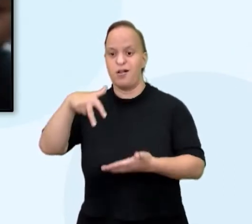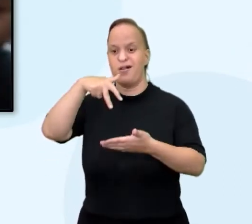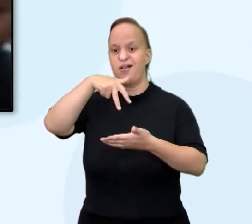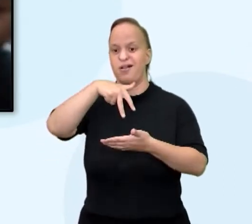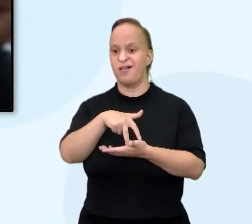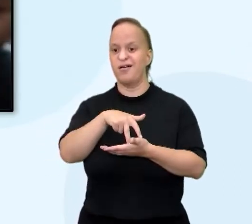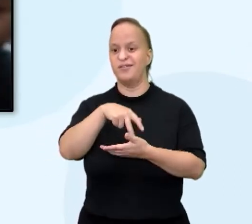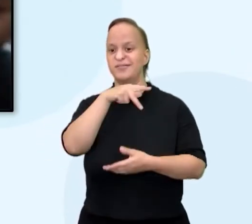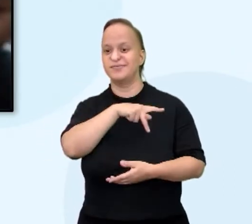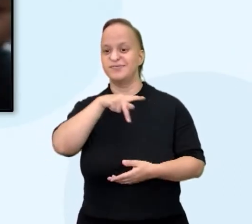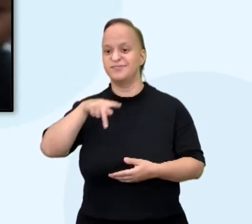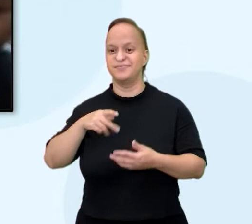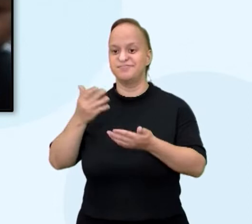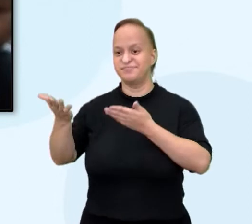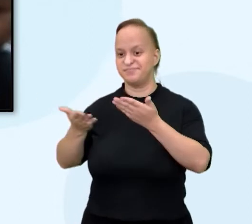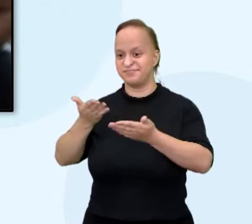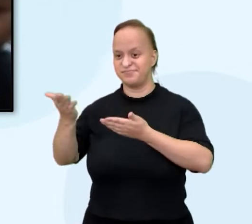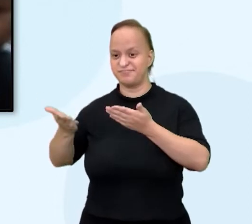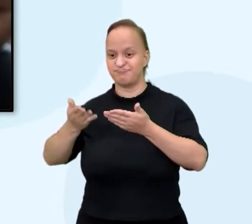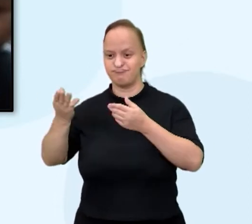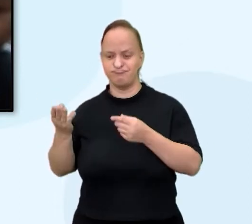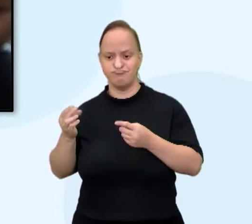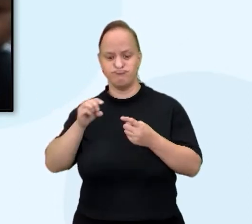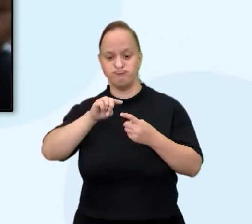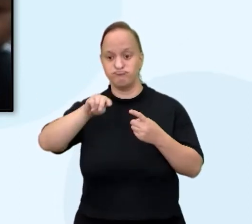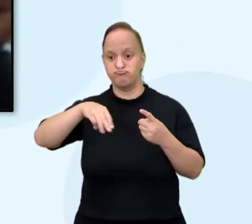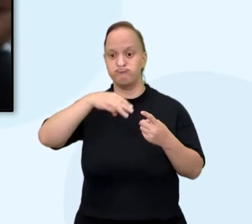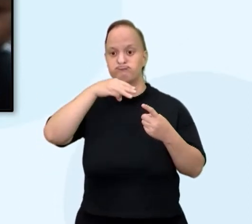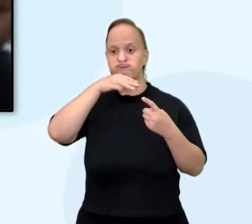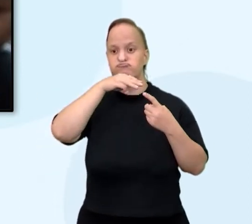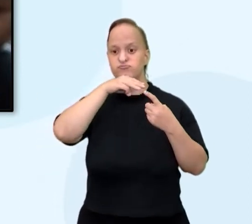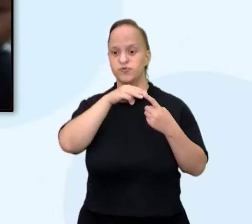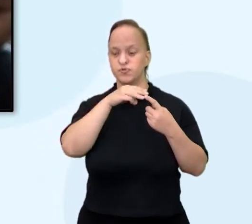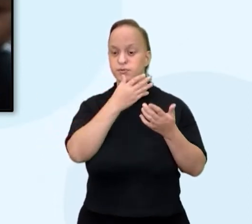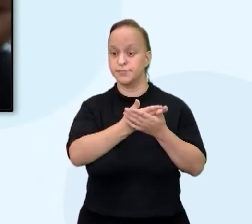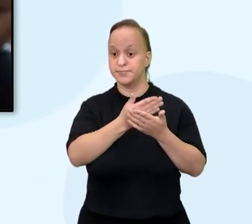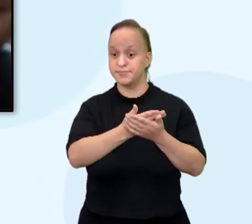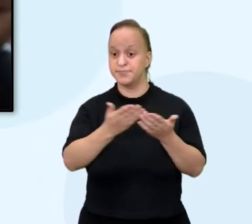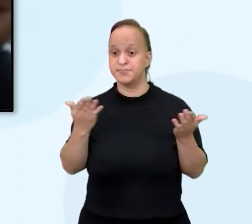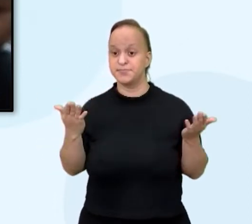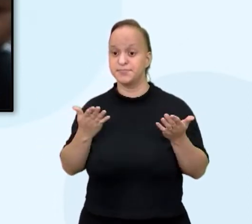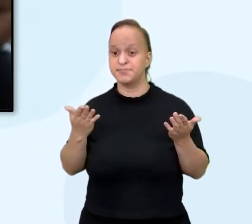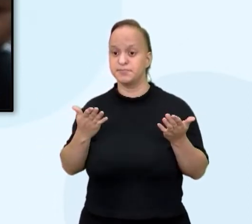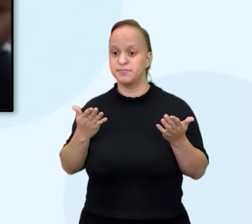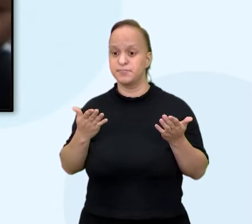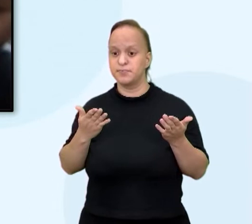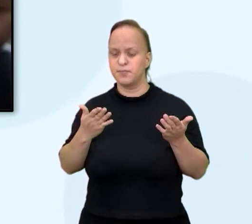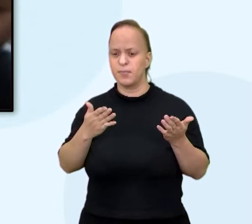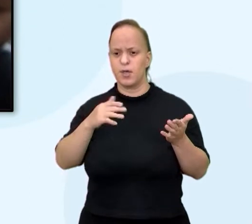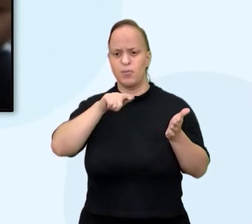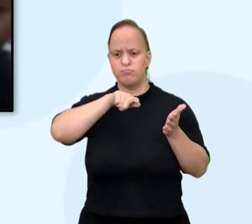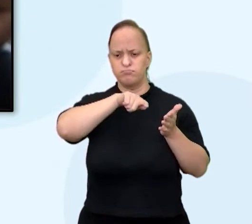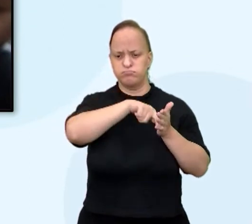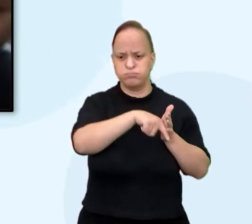fazendo aí a mediação. Qual que é o objetivo da nossa aula de hoje? Na aula de hoje, vamos nos aprofundar um pouco mais